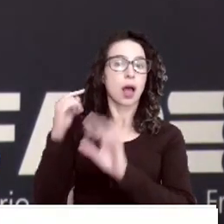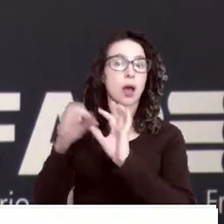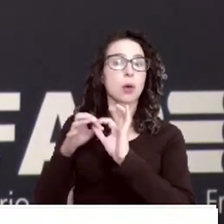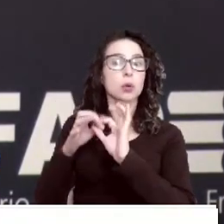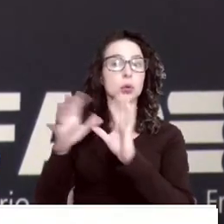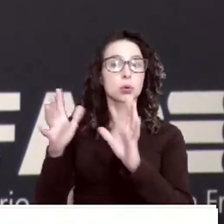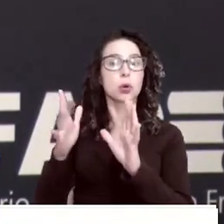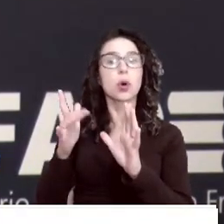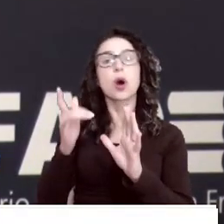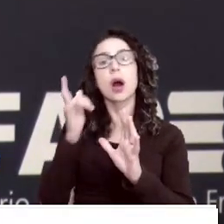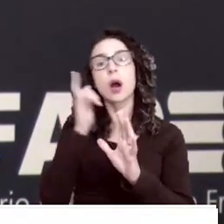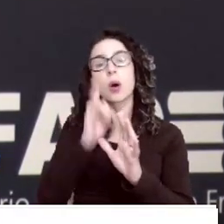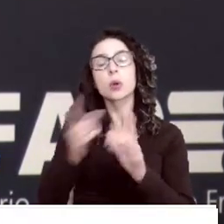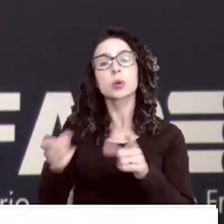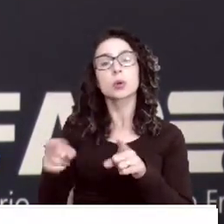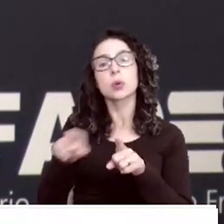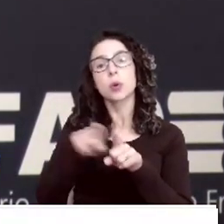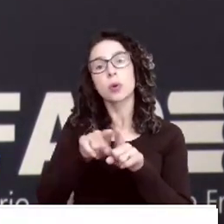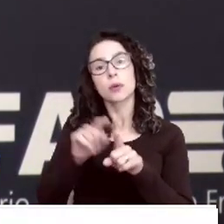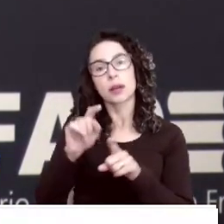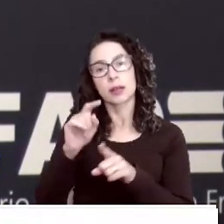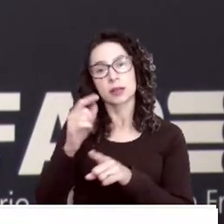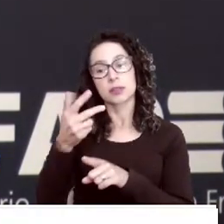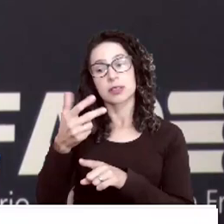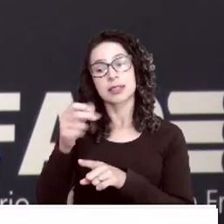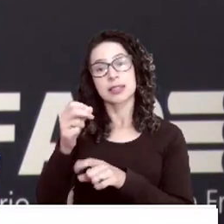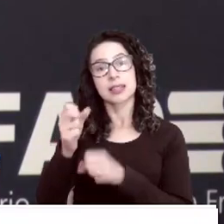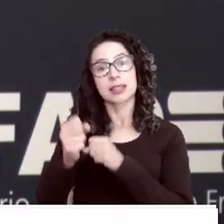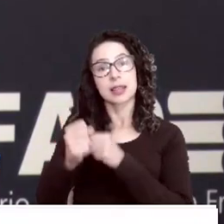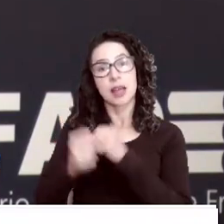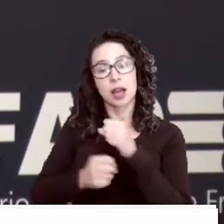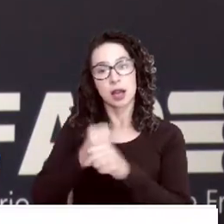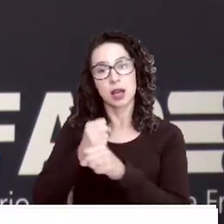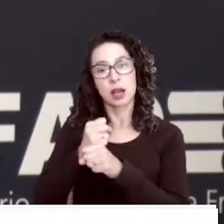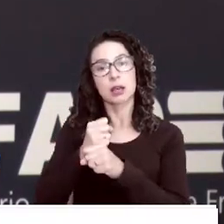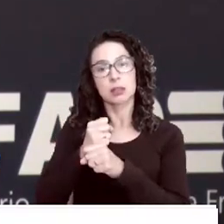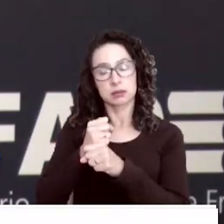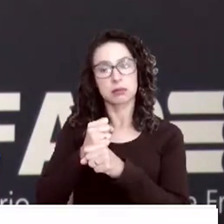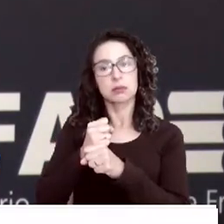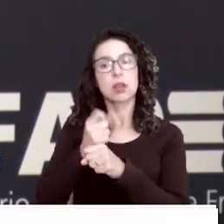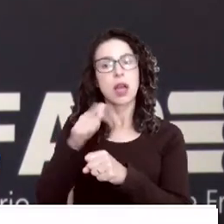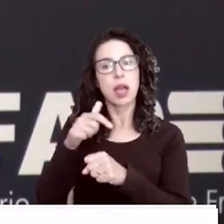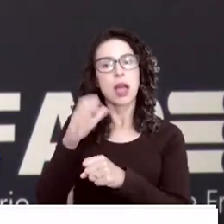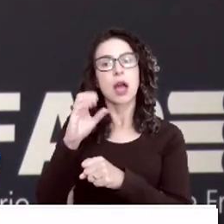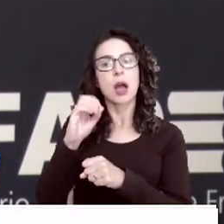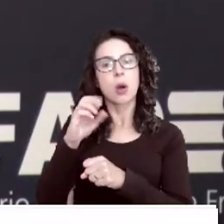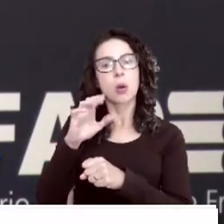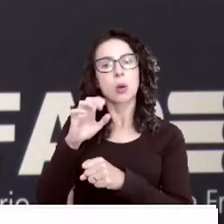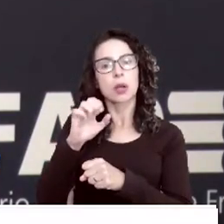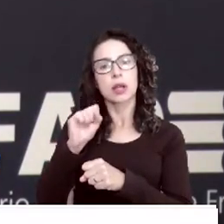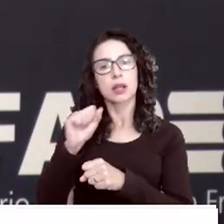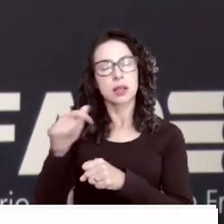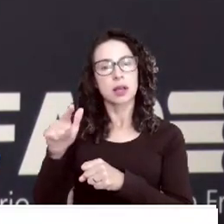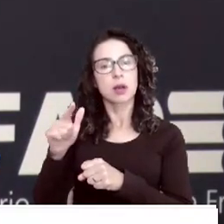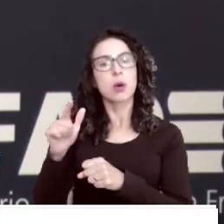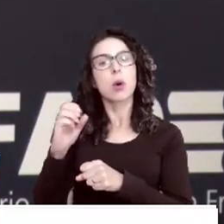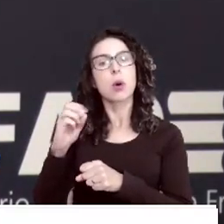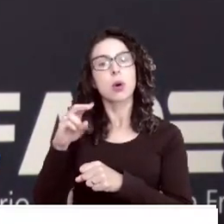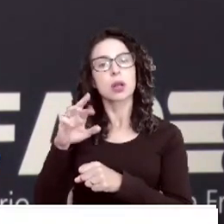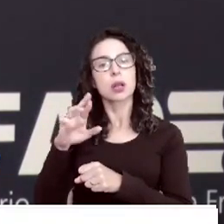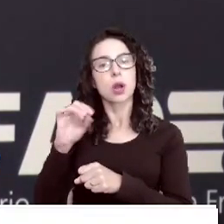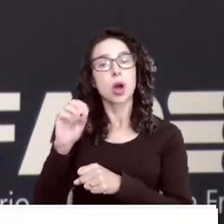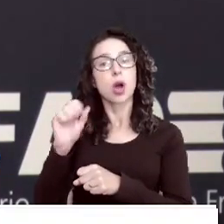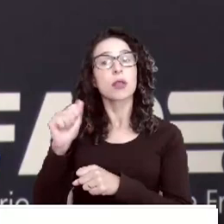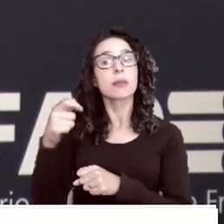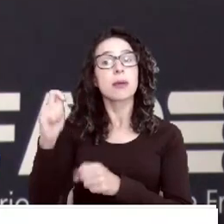fazer o convênio da Sabesp de 30 anos e que foi uma concessão onerosa. Eles tiveram que pagar o